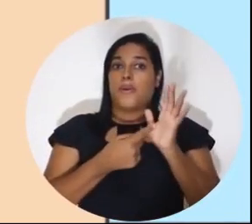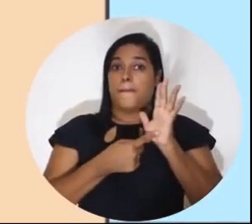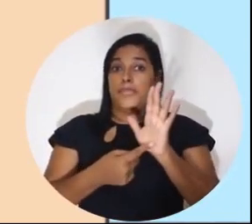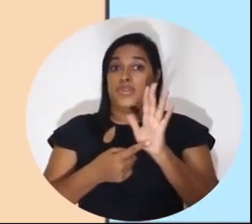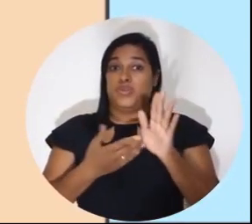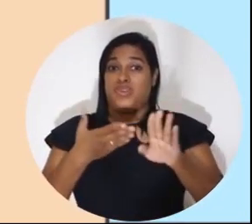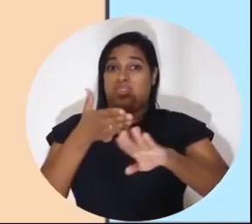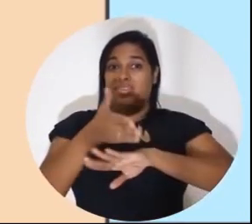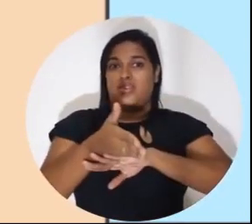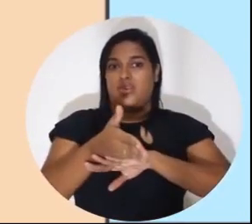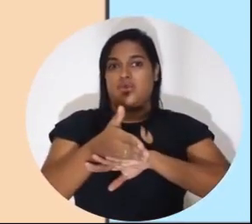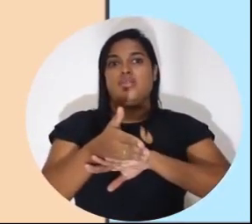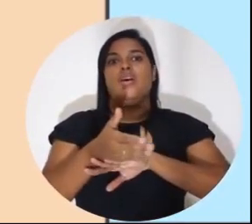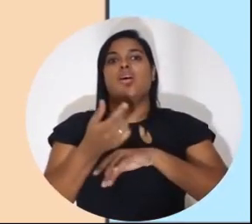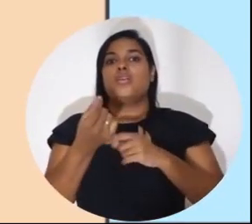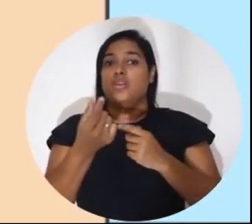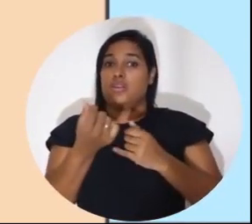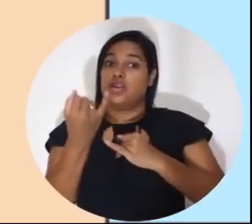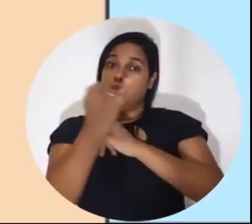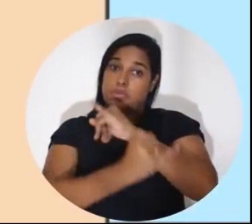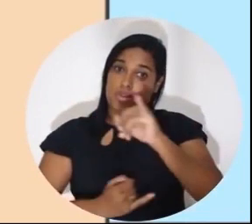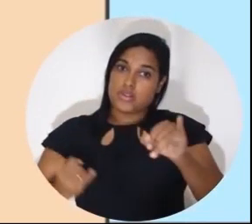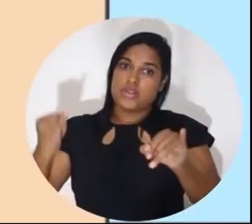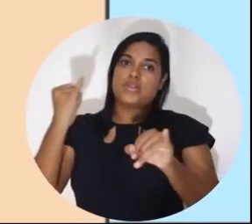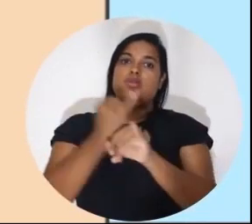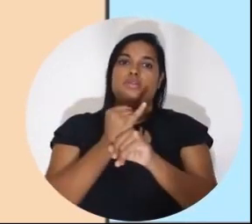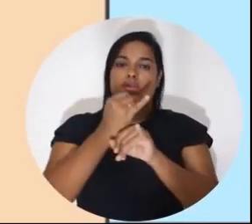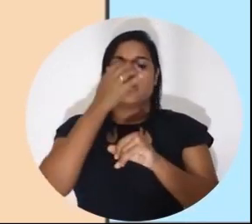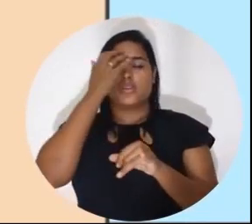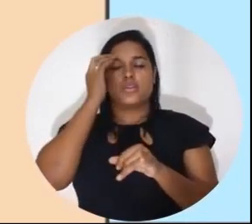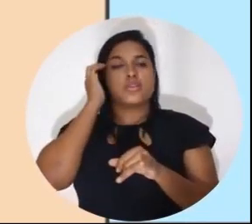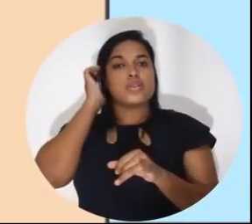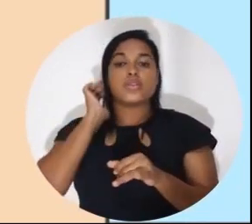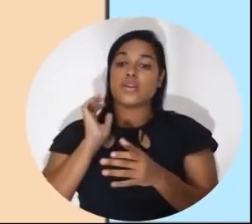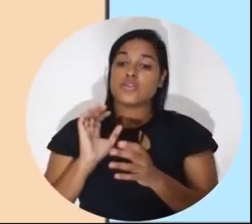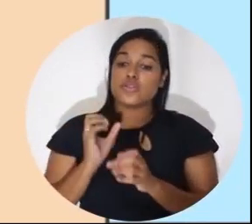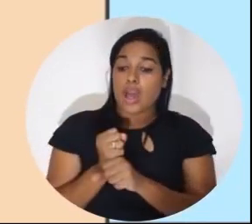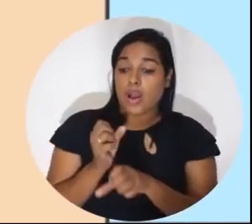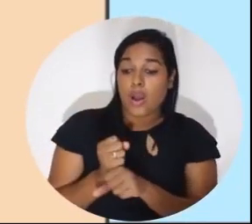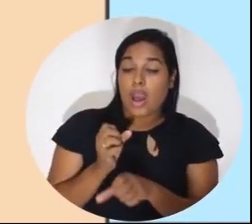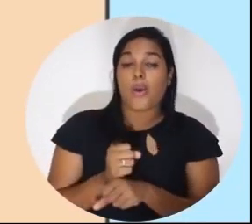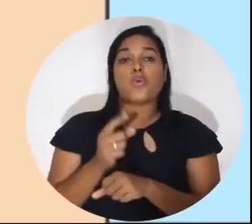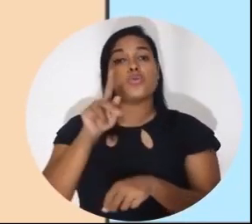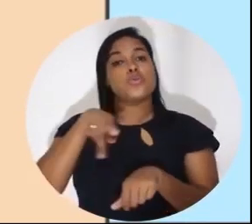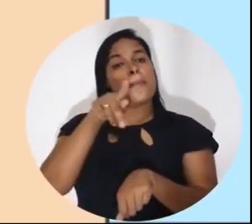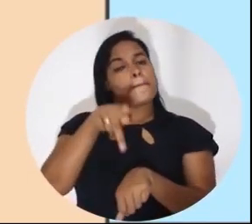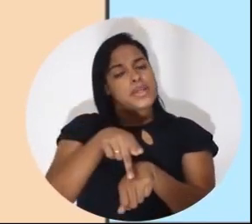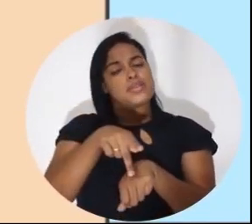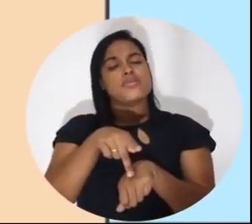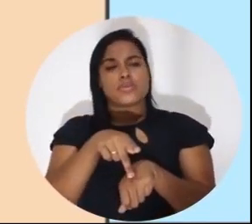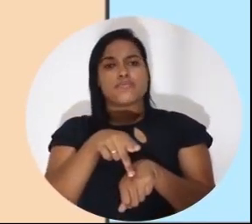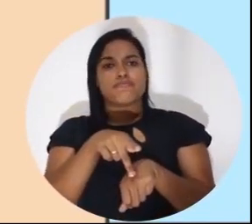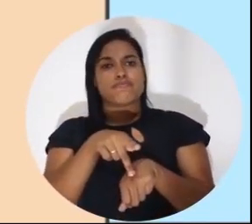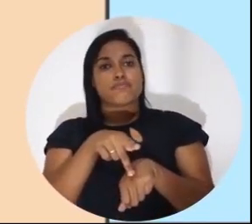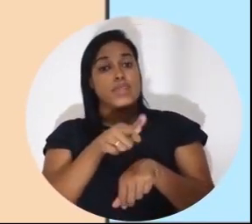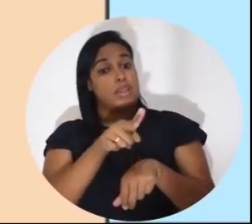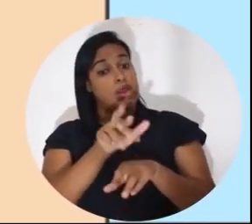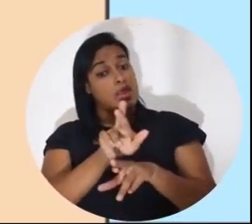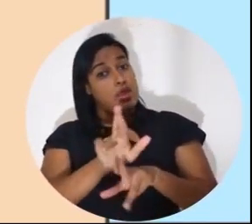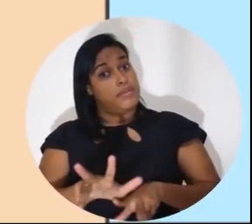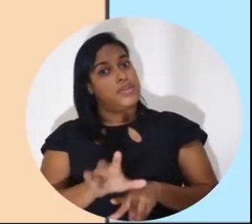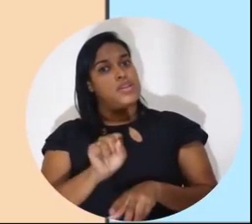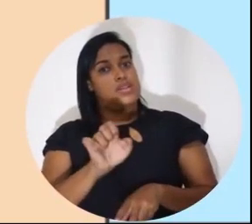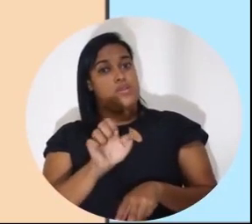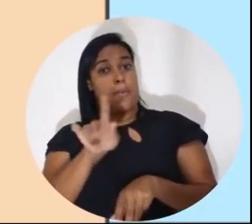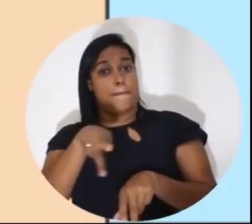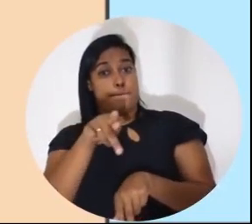uma entrada de divisas, de moedas estrangeiras, não é? Na contabilidade de nosso país. Do contrário, quando o